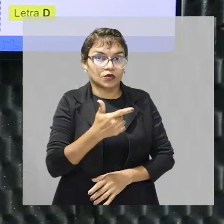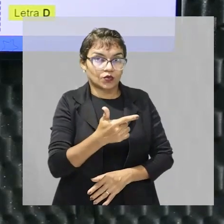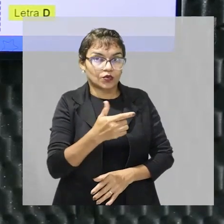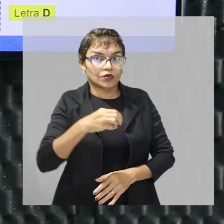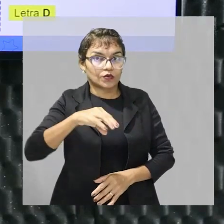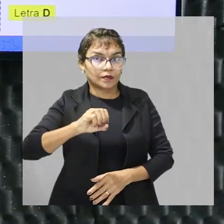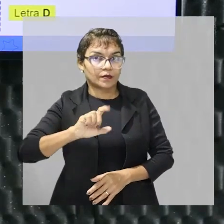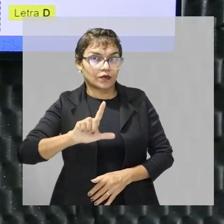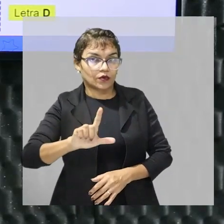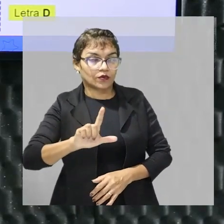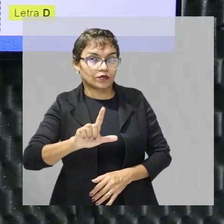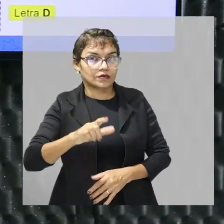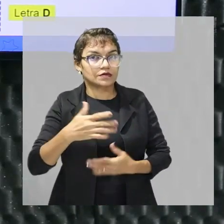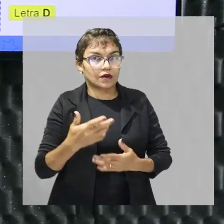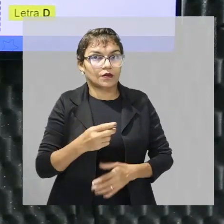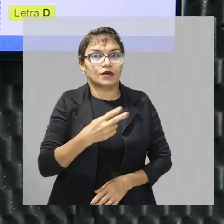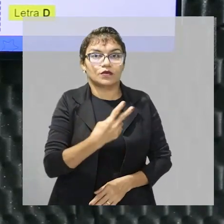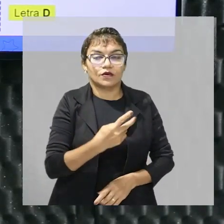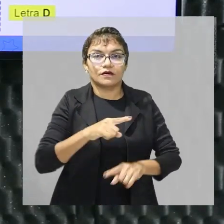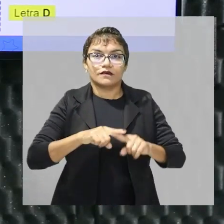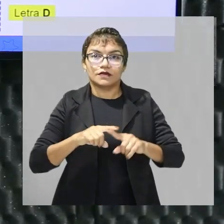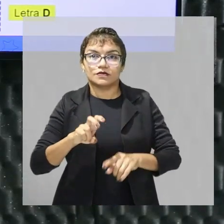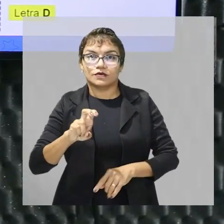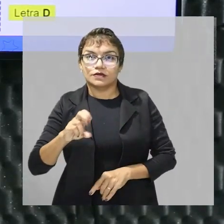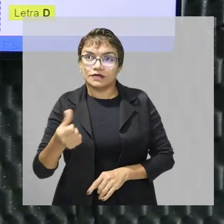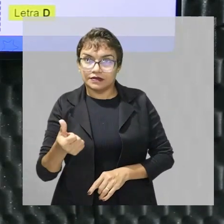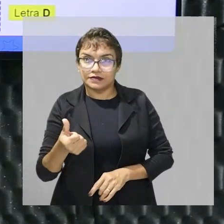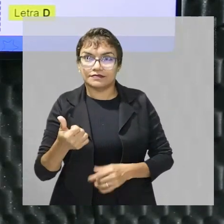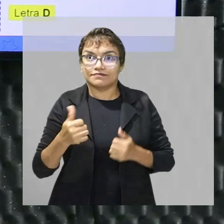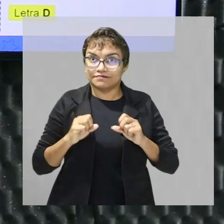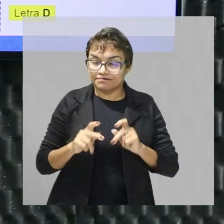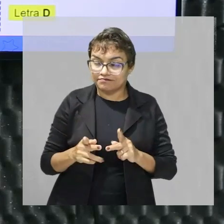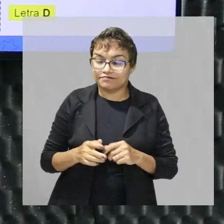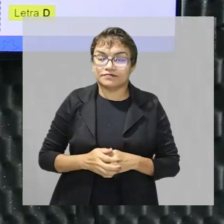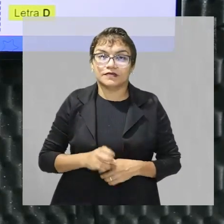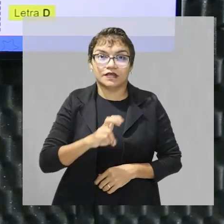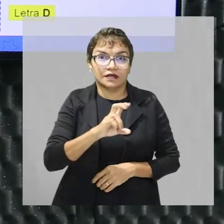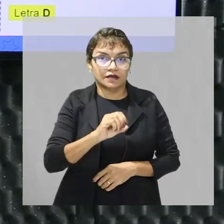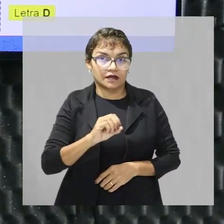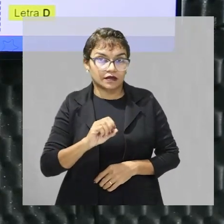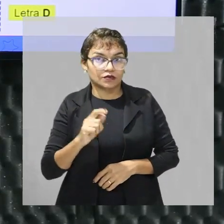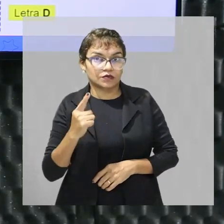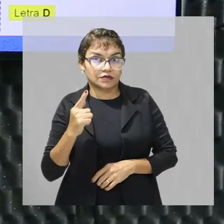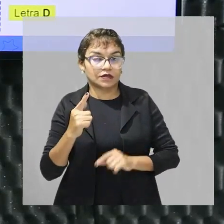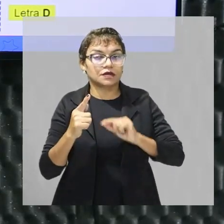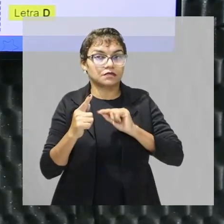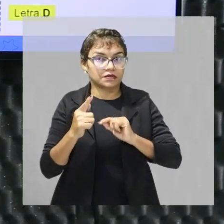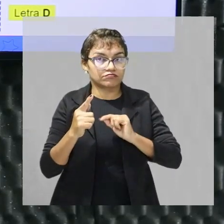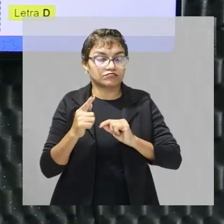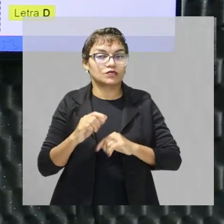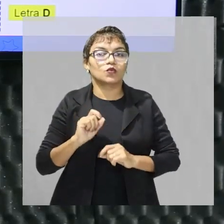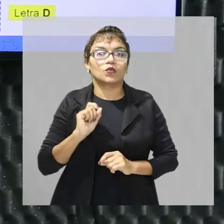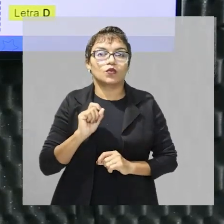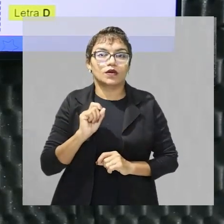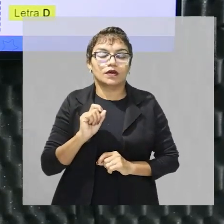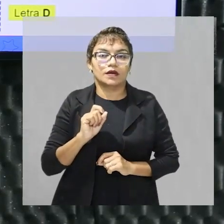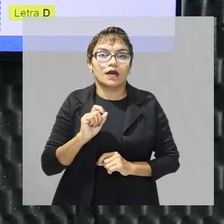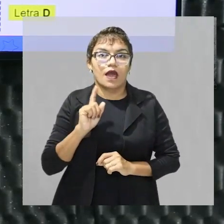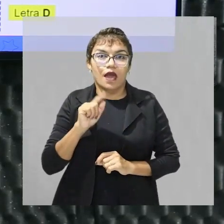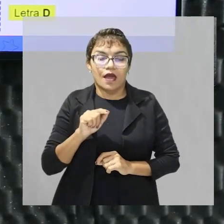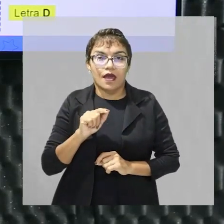seja, 2 vezes 56, certo? 500 gramas, porque a questão fala de meio